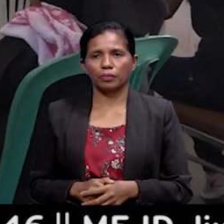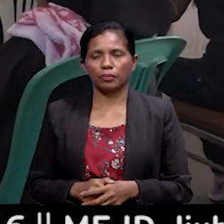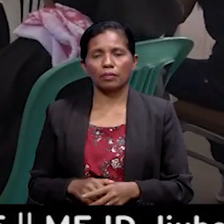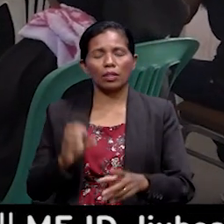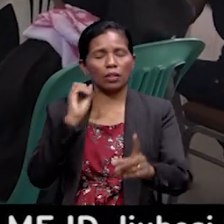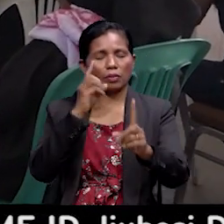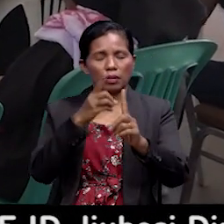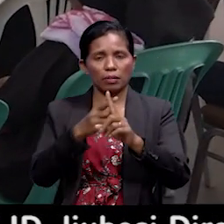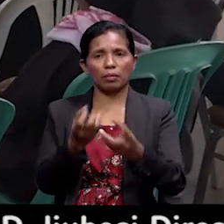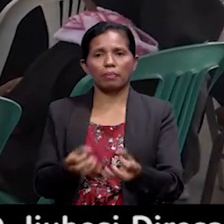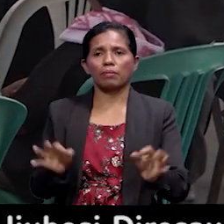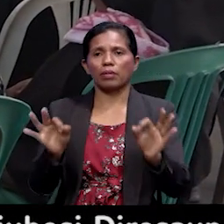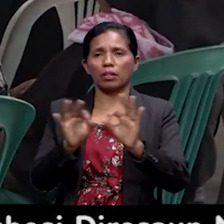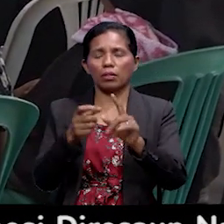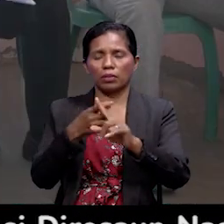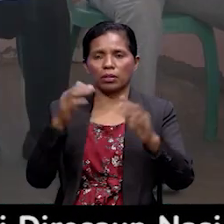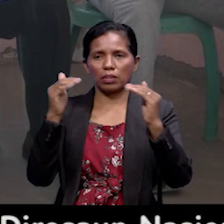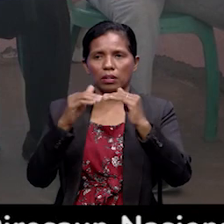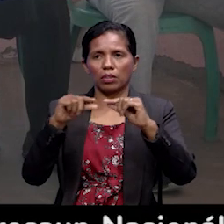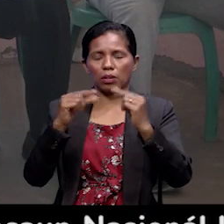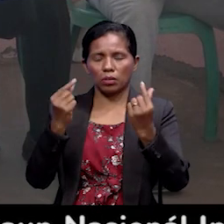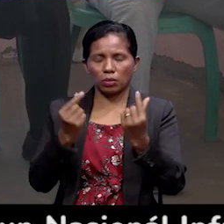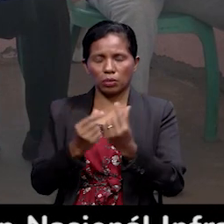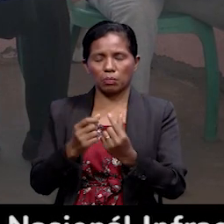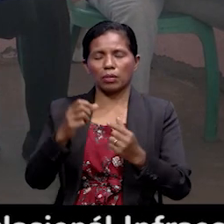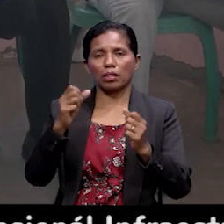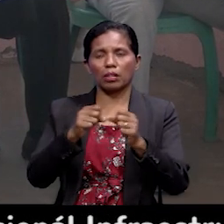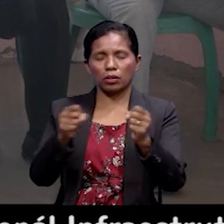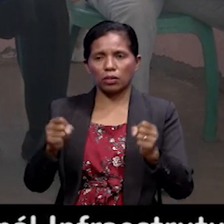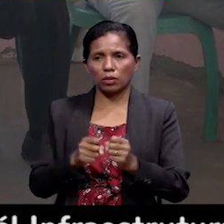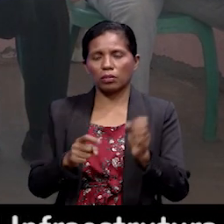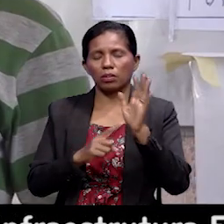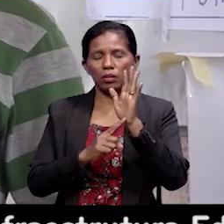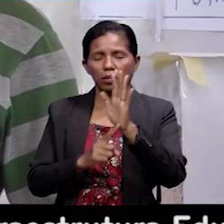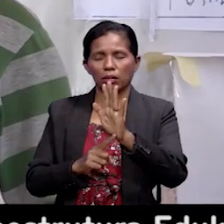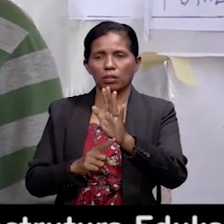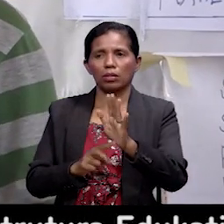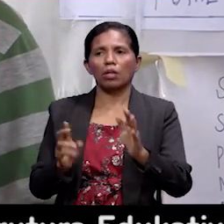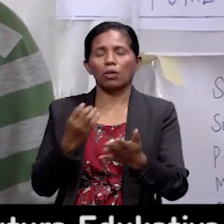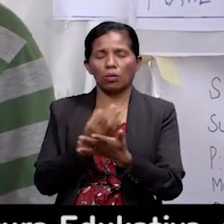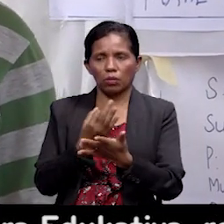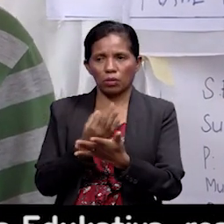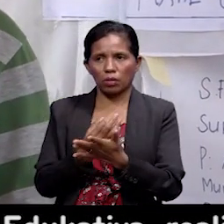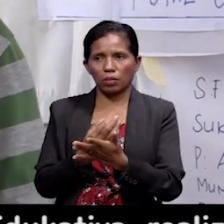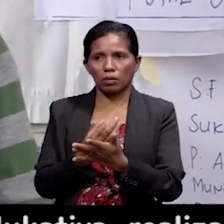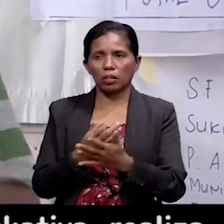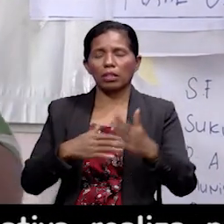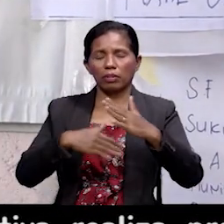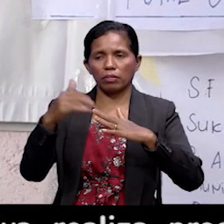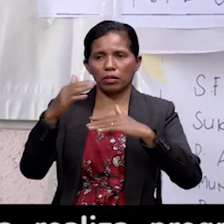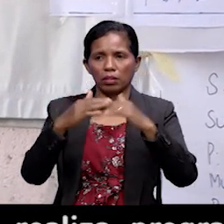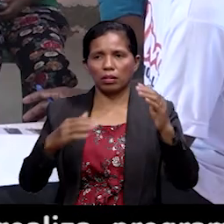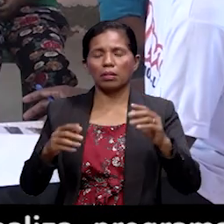Objetivo principal desse encontro é equipa gestão Suco relata progresso gastos orçamento infraestrutura